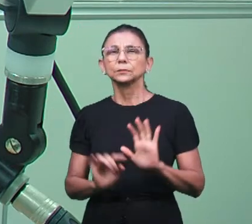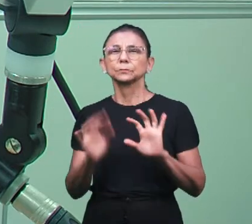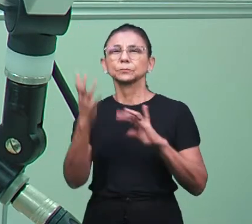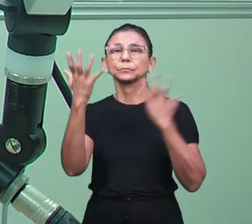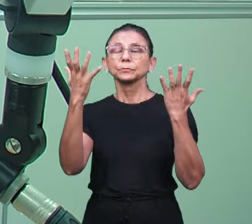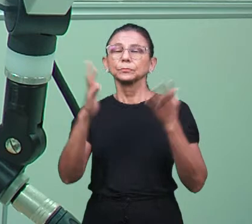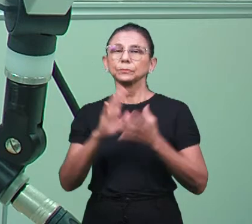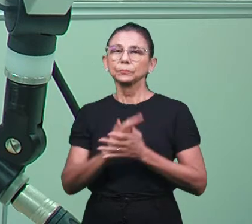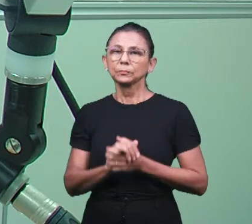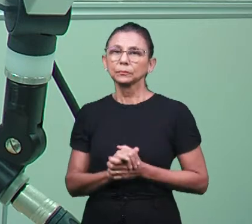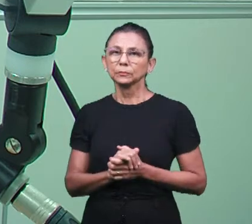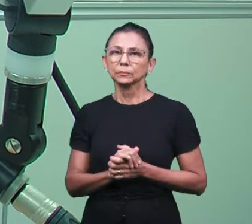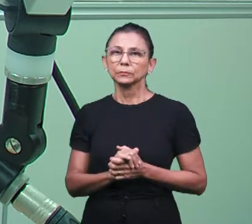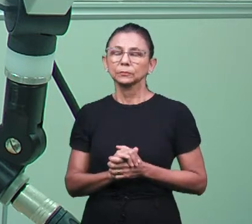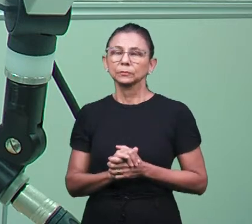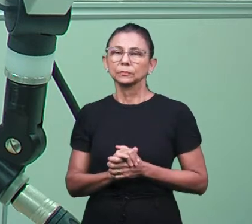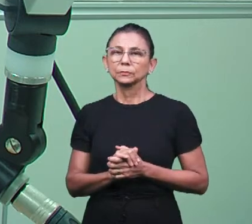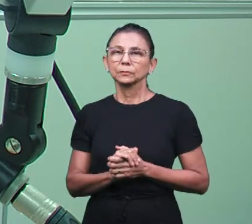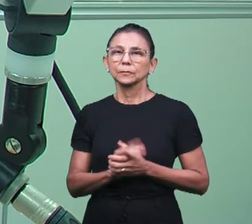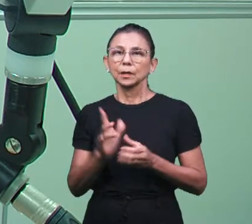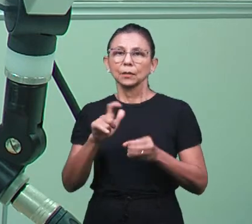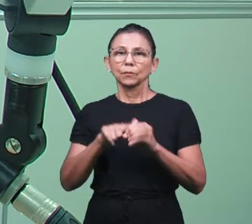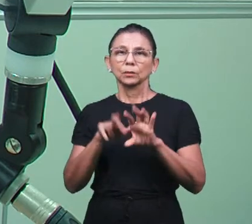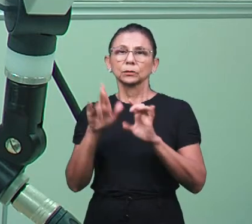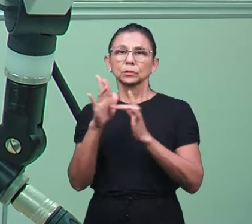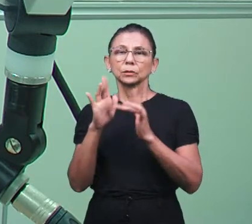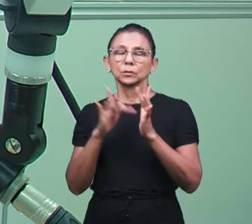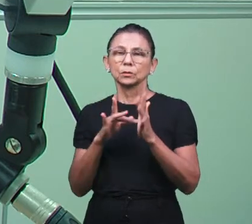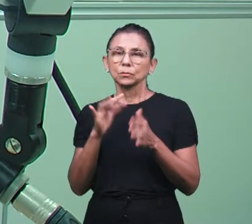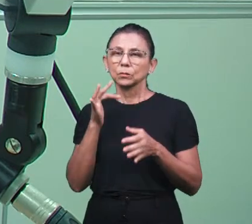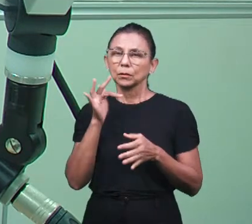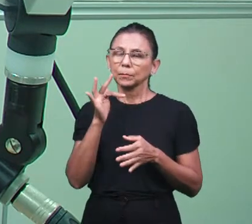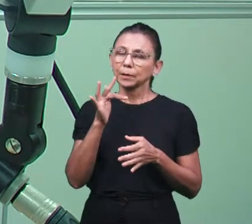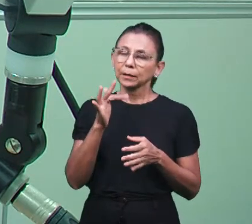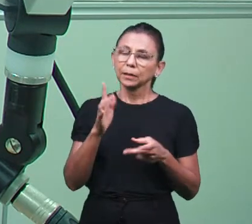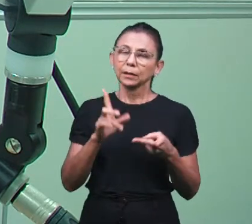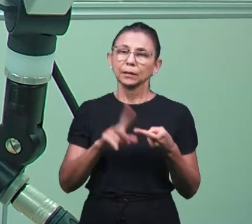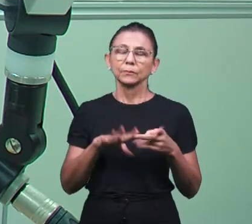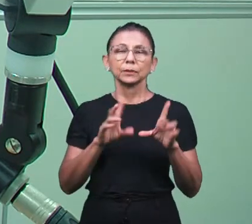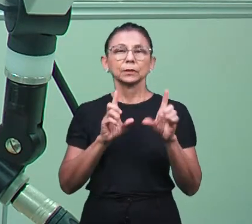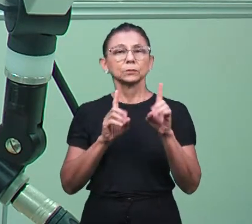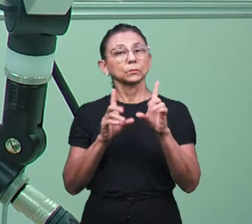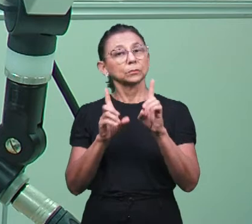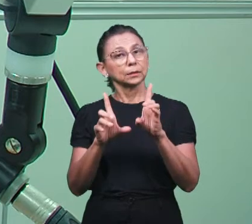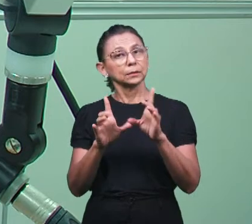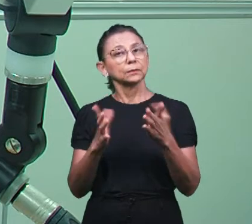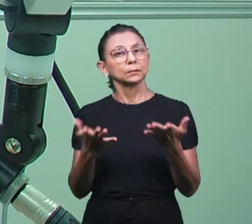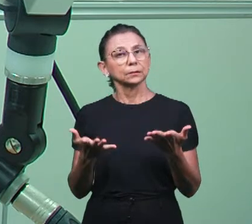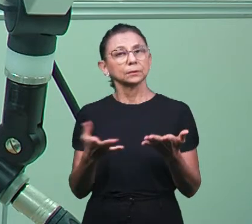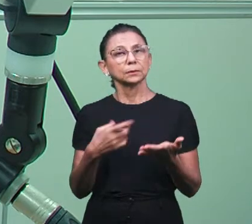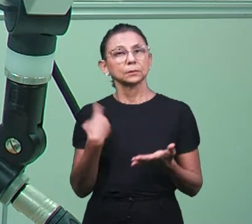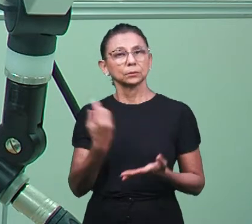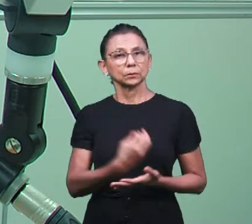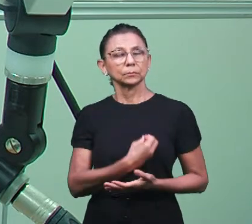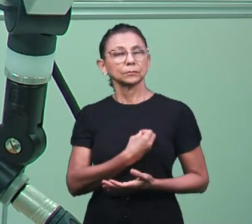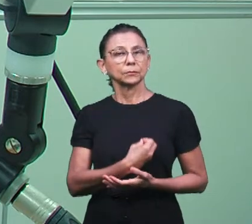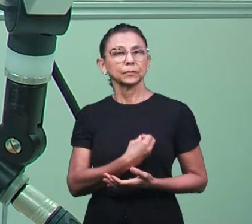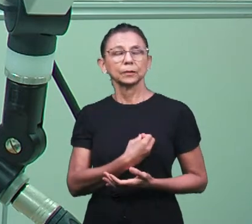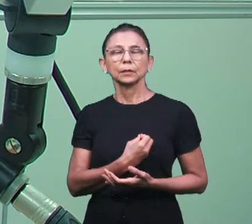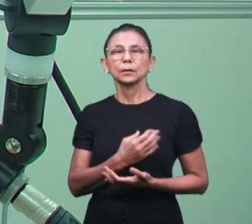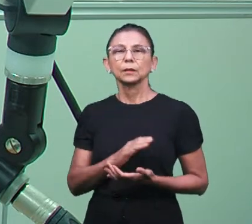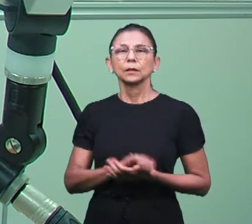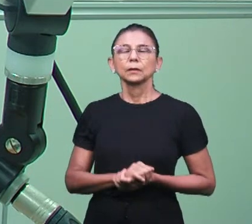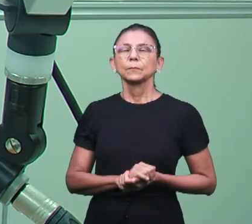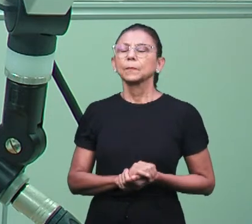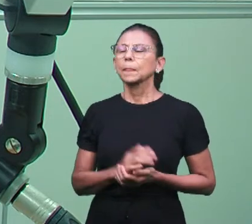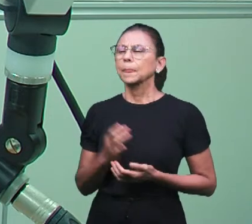aproxima, né, e evidências de direção do Espírito Santo, da doutrina que nós vivemos. E você